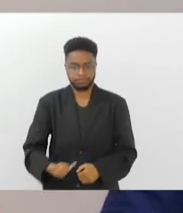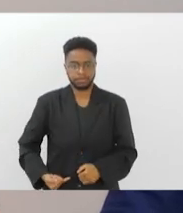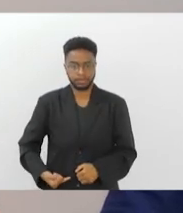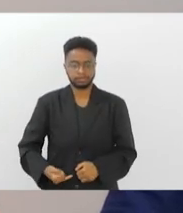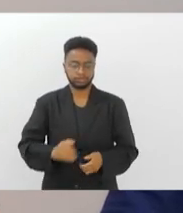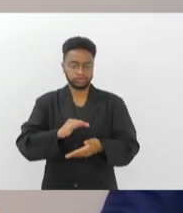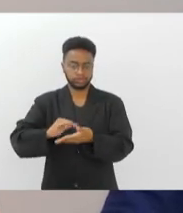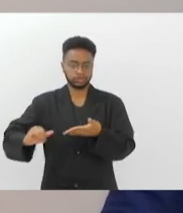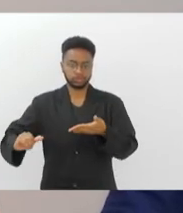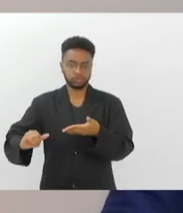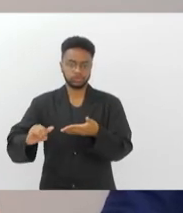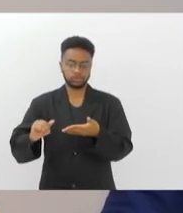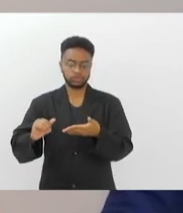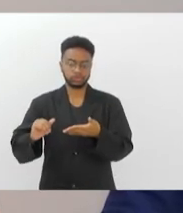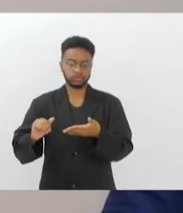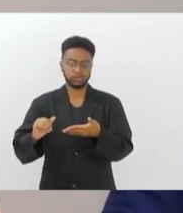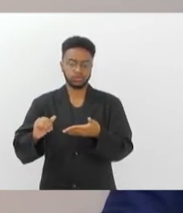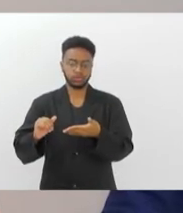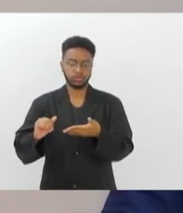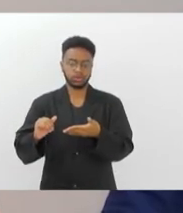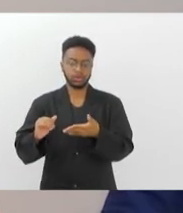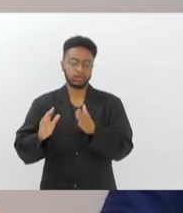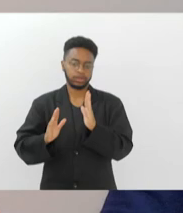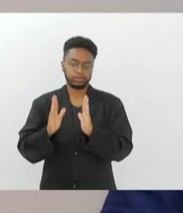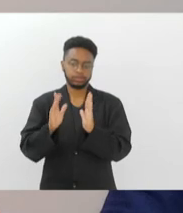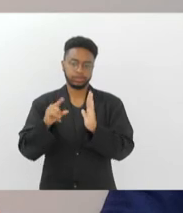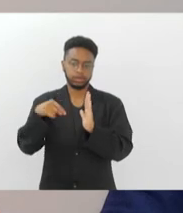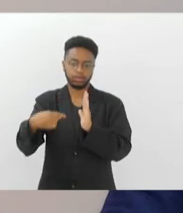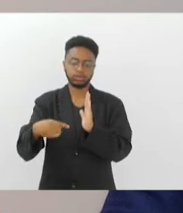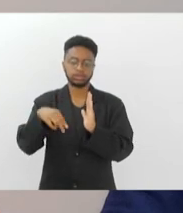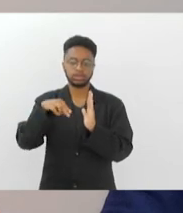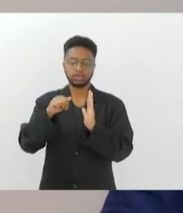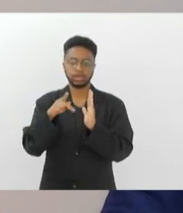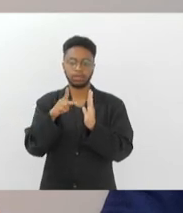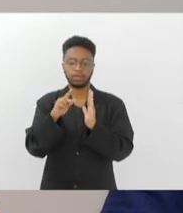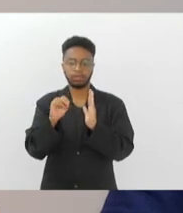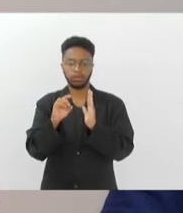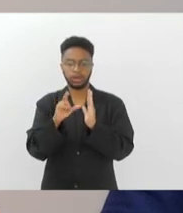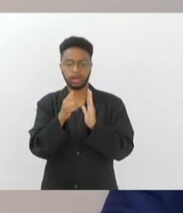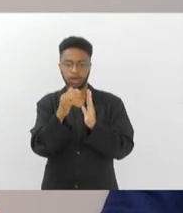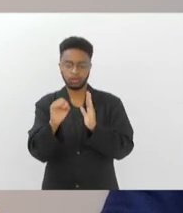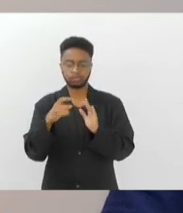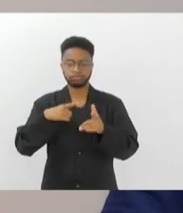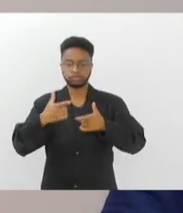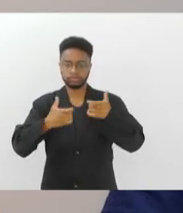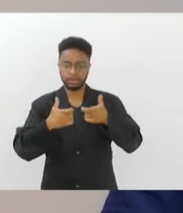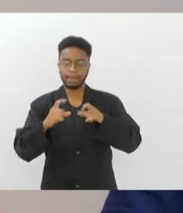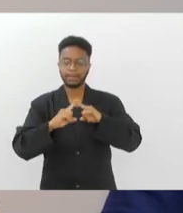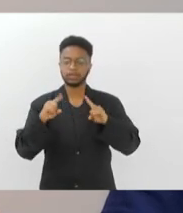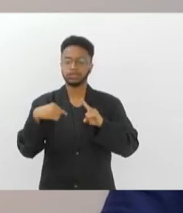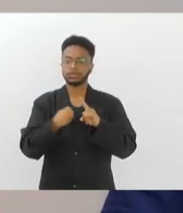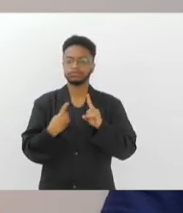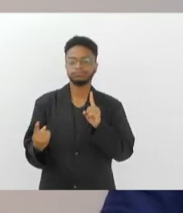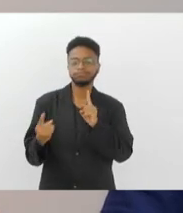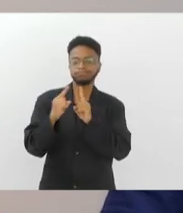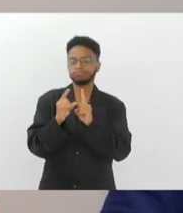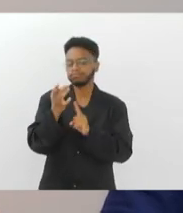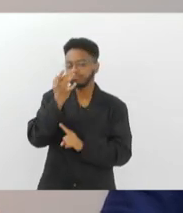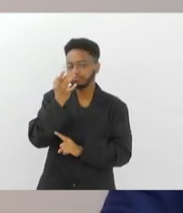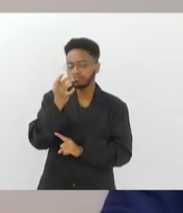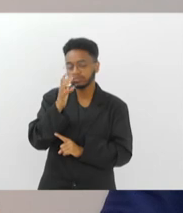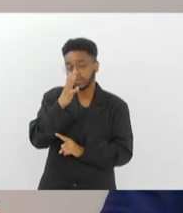família imperial da Guerras Napoleônicas. E isso trouxe para a gente uma proximidade ainda maior, a importância que é